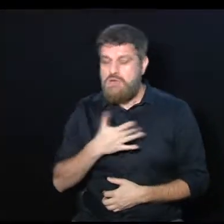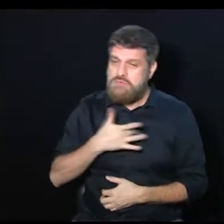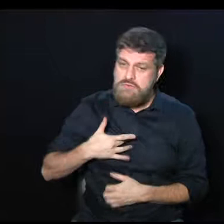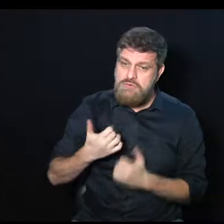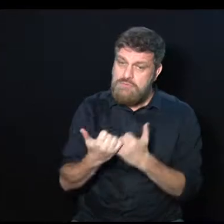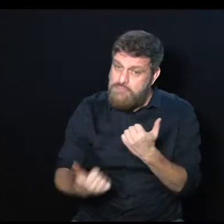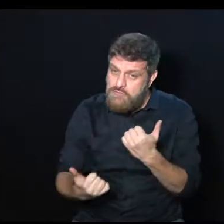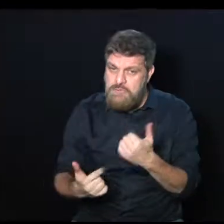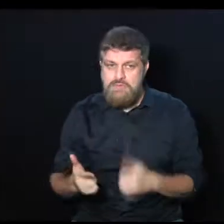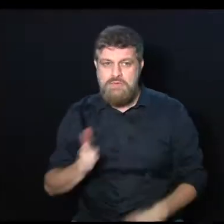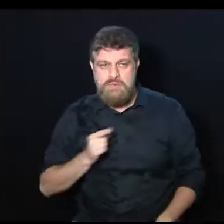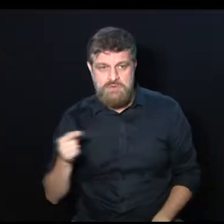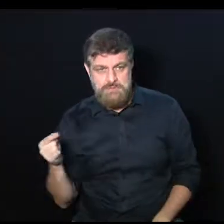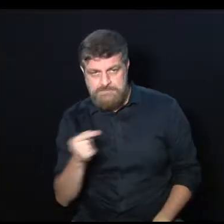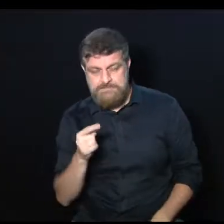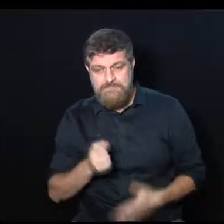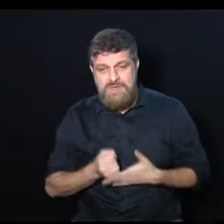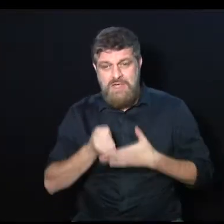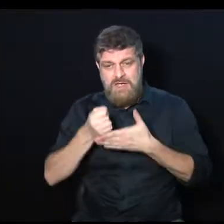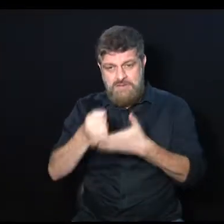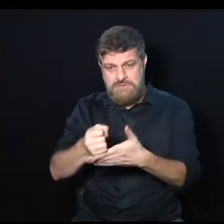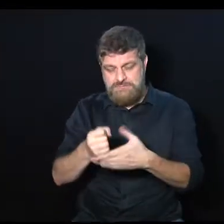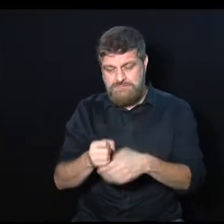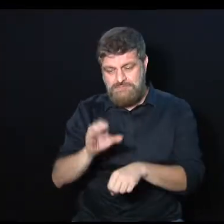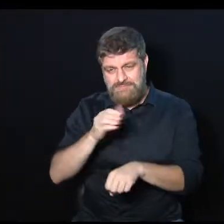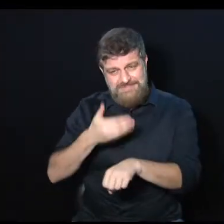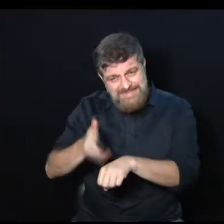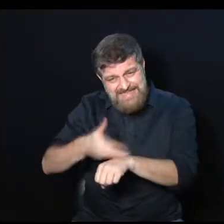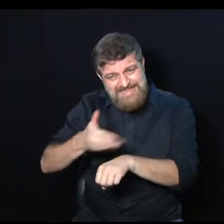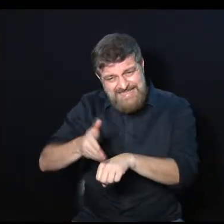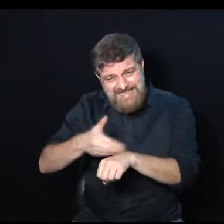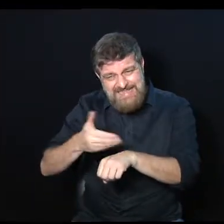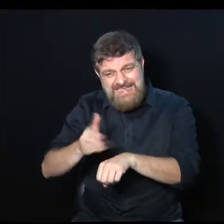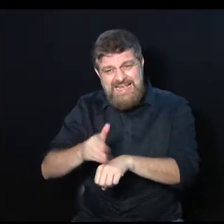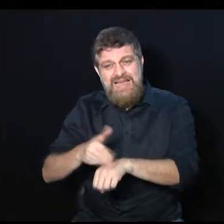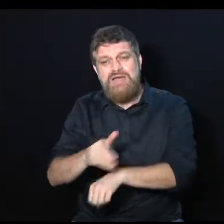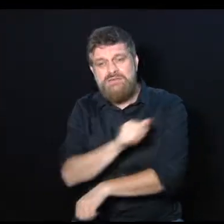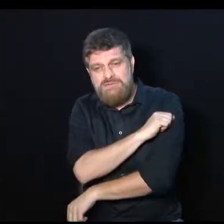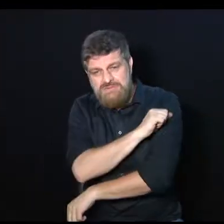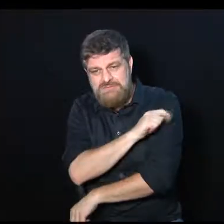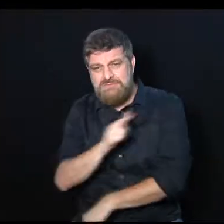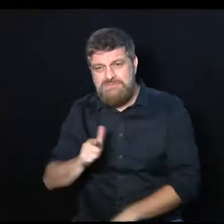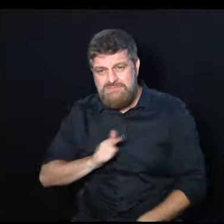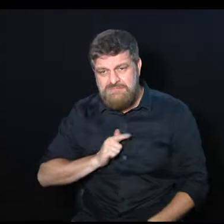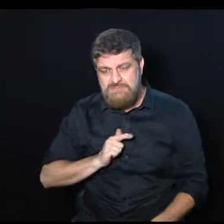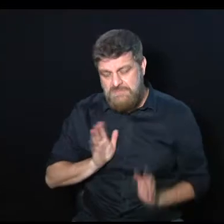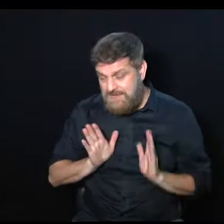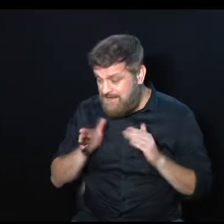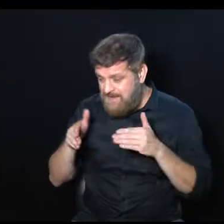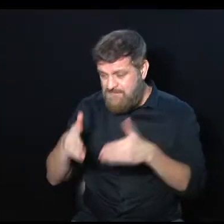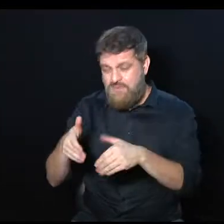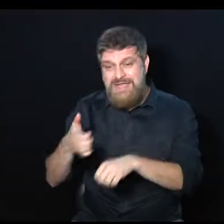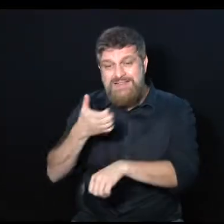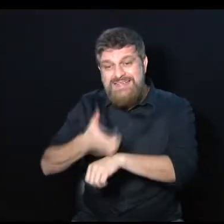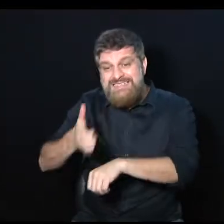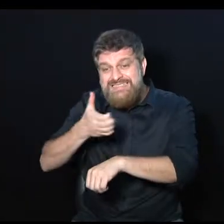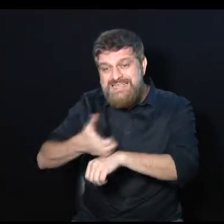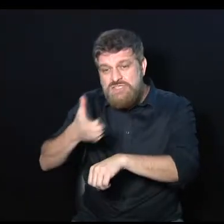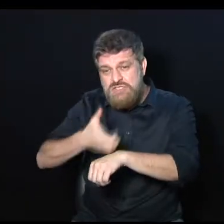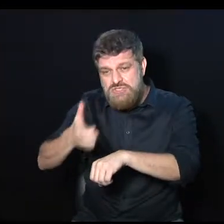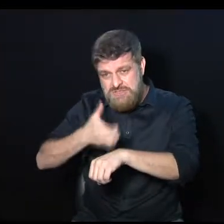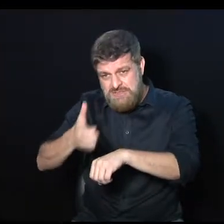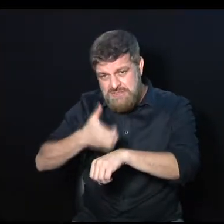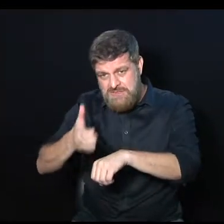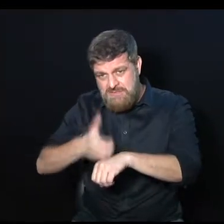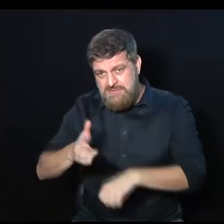auxílio na formação de recursos humanos. Então, o nosso treinamento é com estagiários, muito pesado com estagiários. Então, nós temos estagiários de 1º,